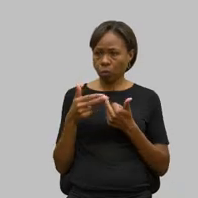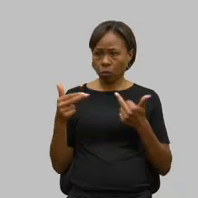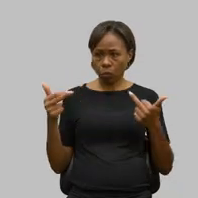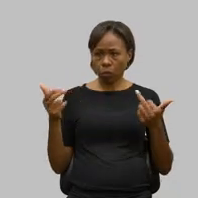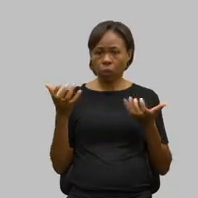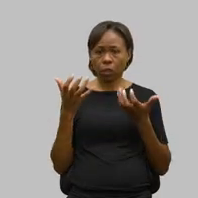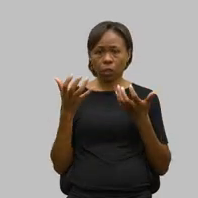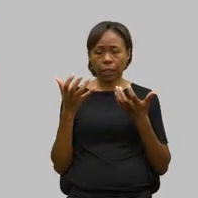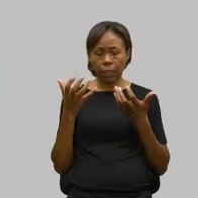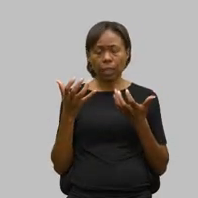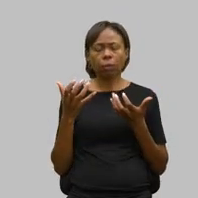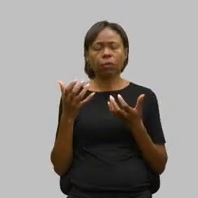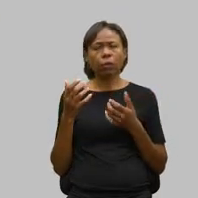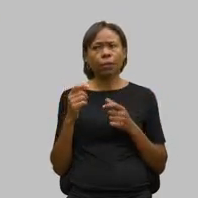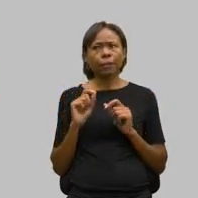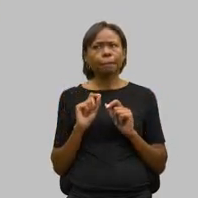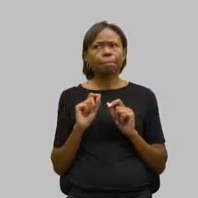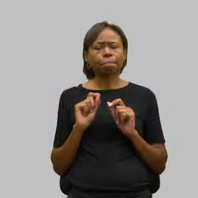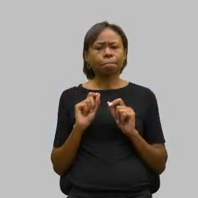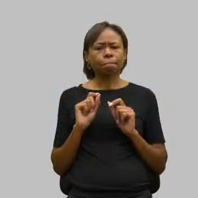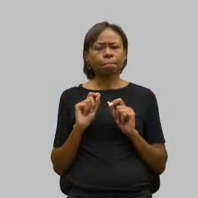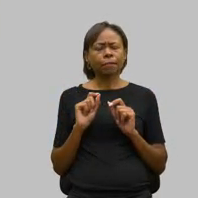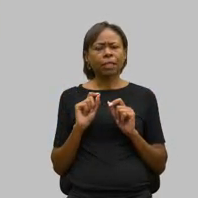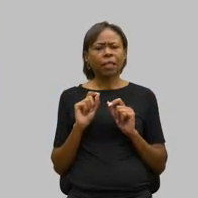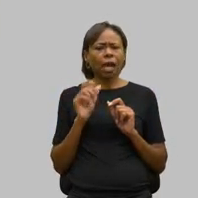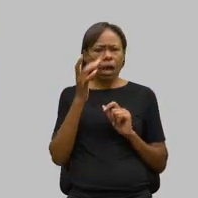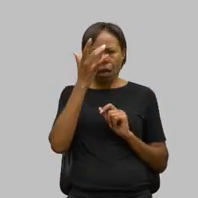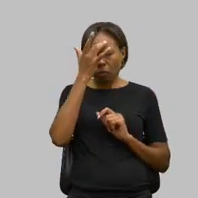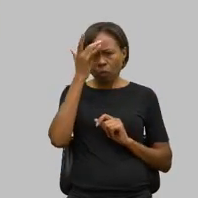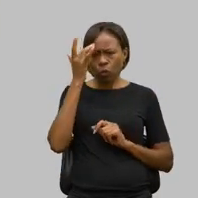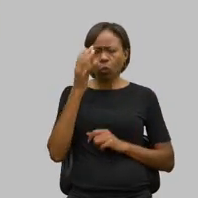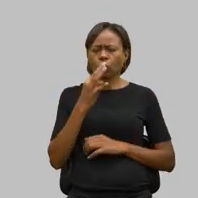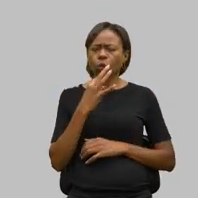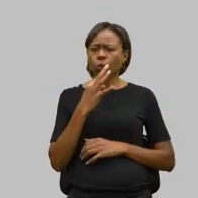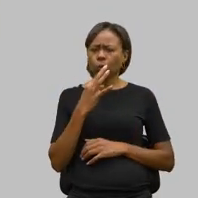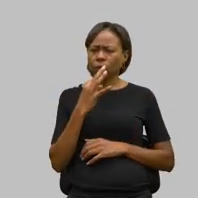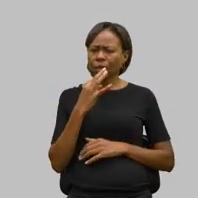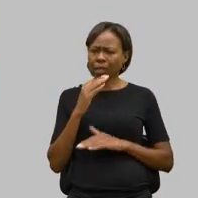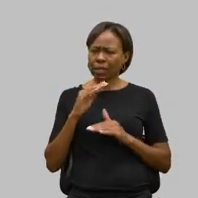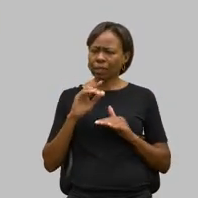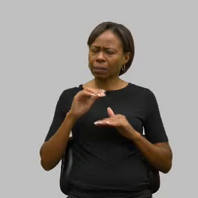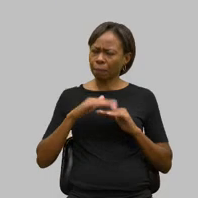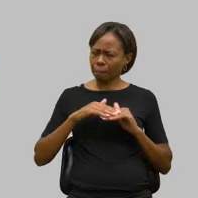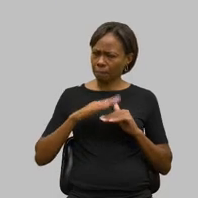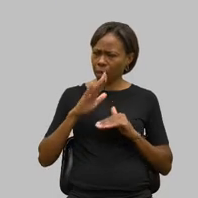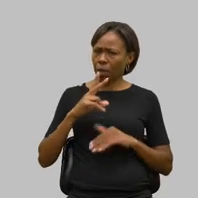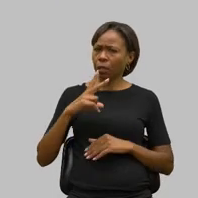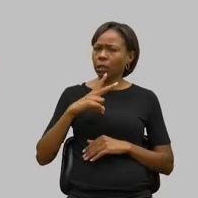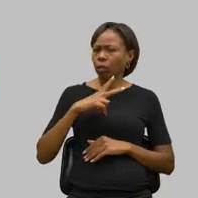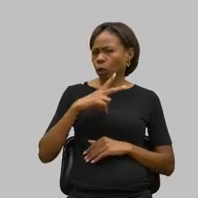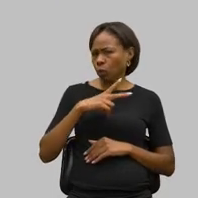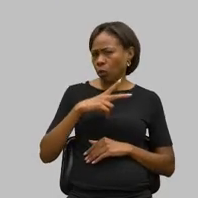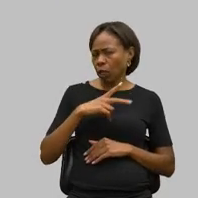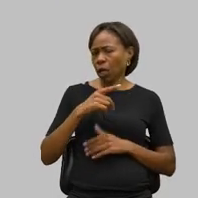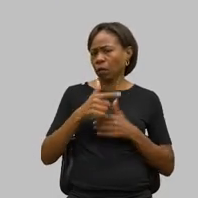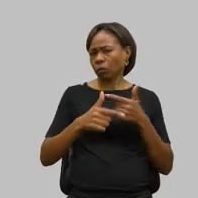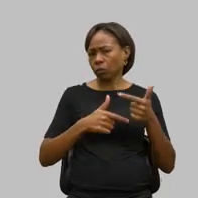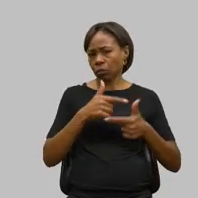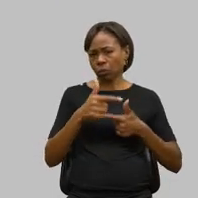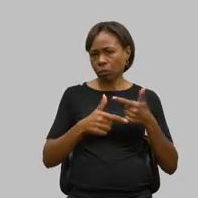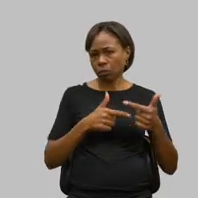mexe muito com quem conhece um pouco mais da vida pessoal, das atividades, quem sabe